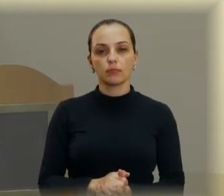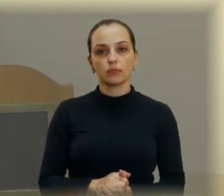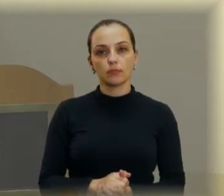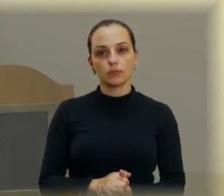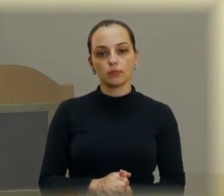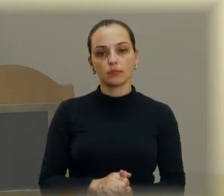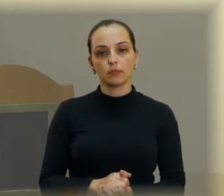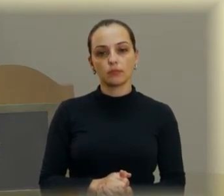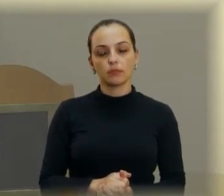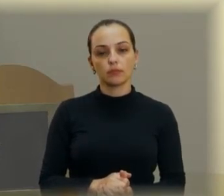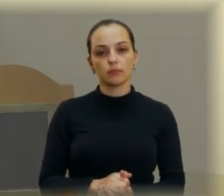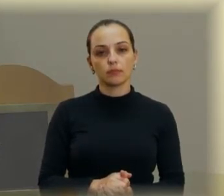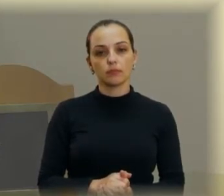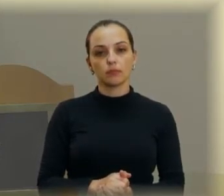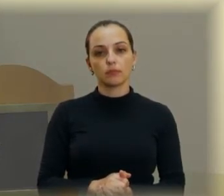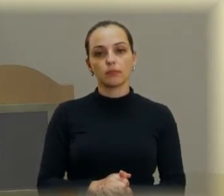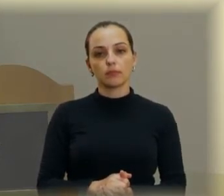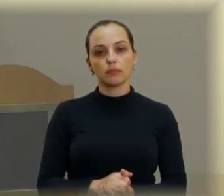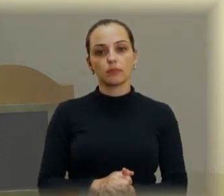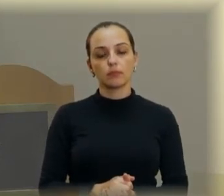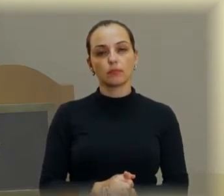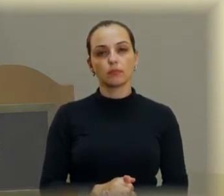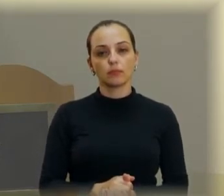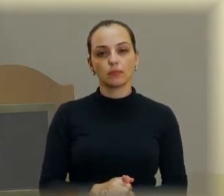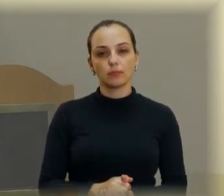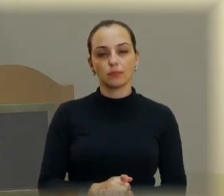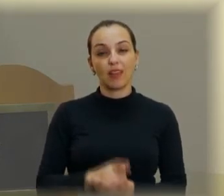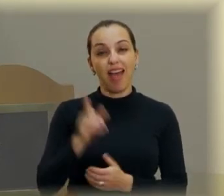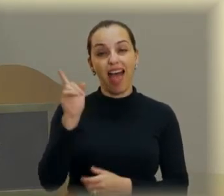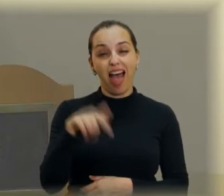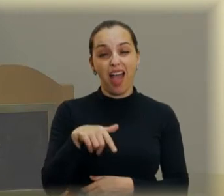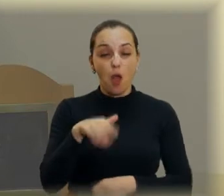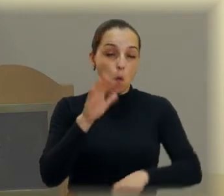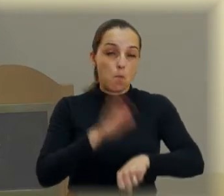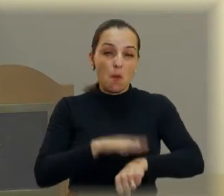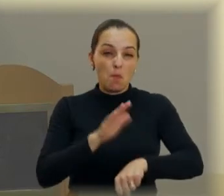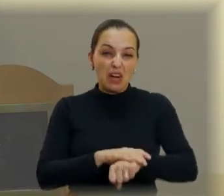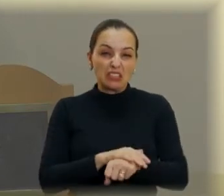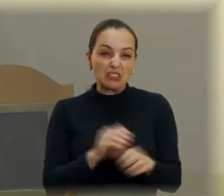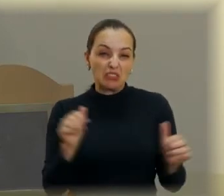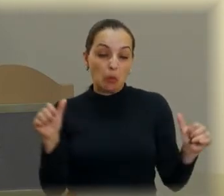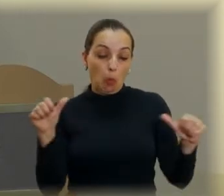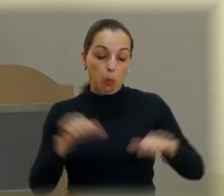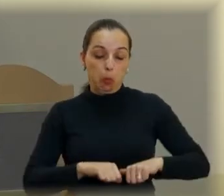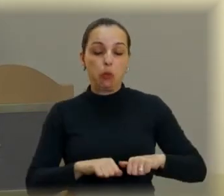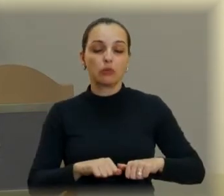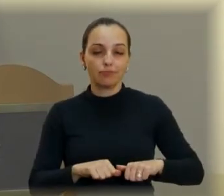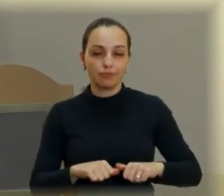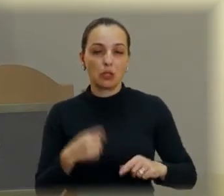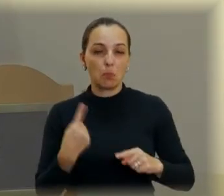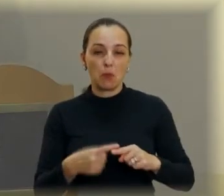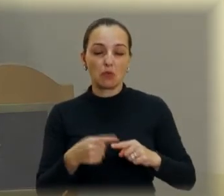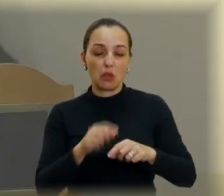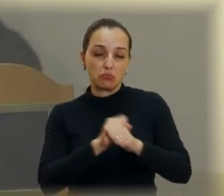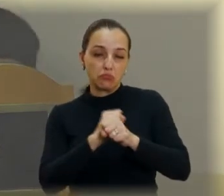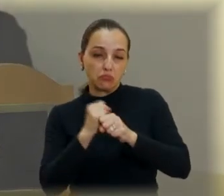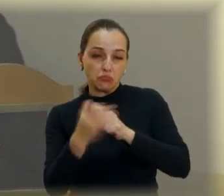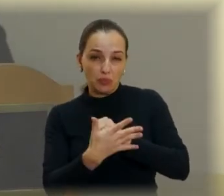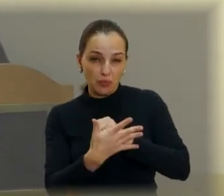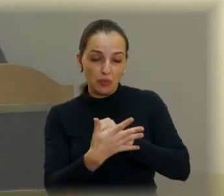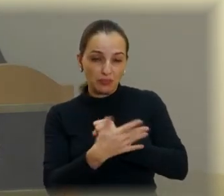a E no momento até chato porque o convide aí tem